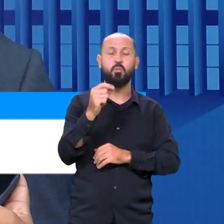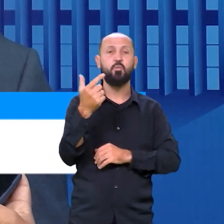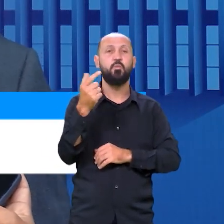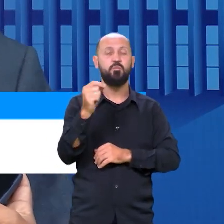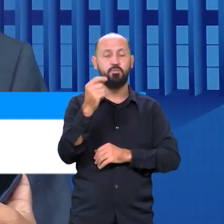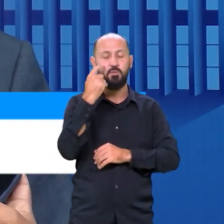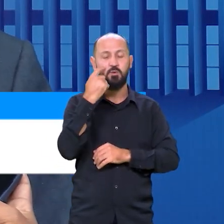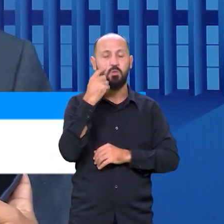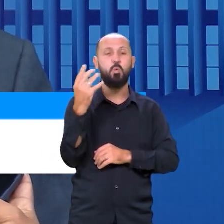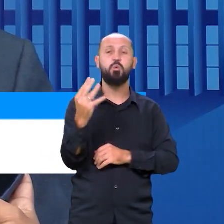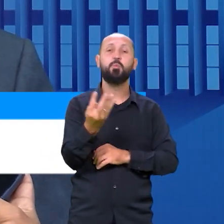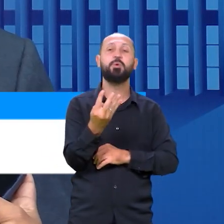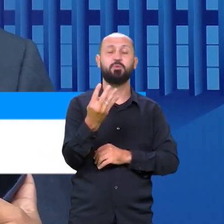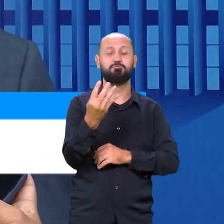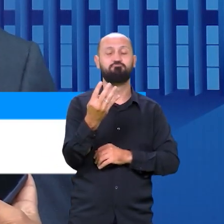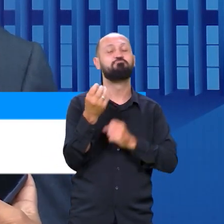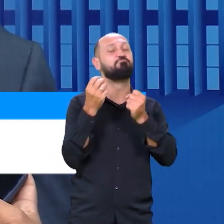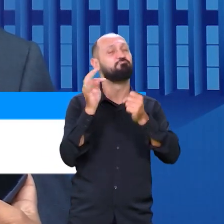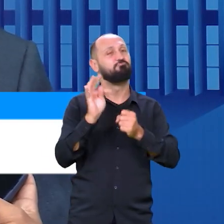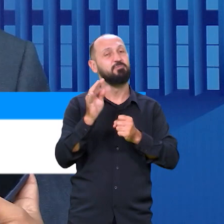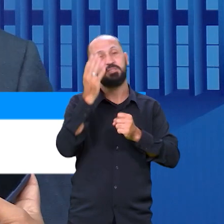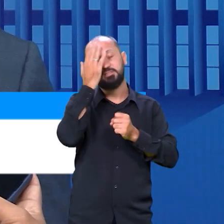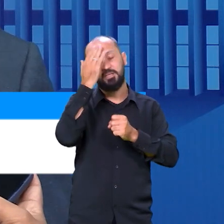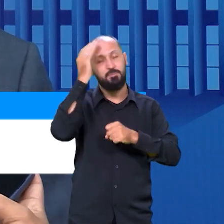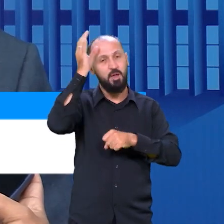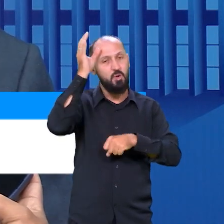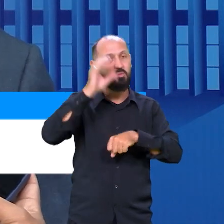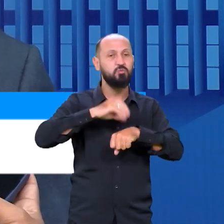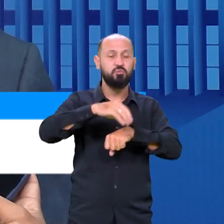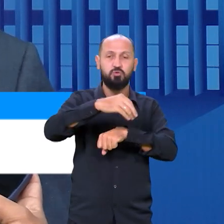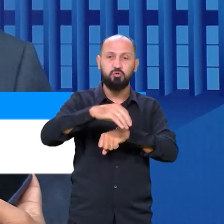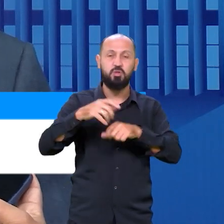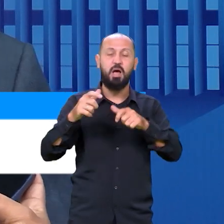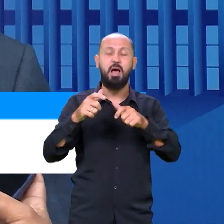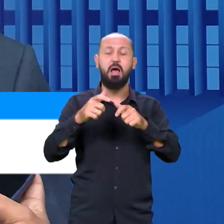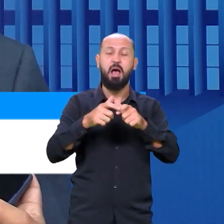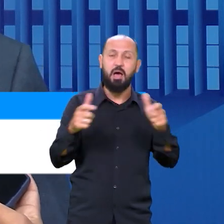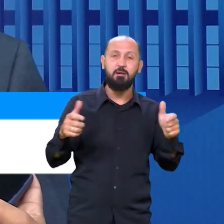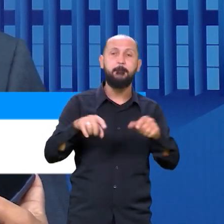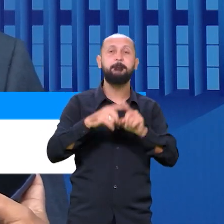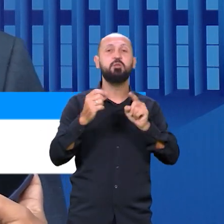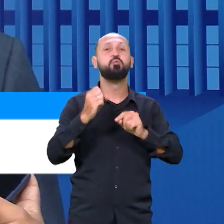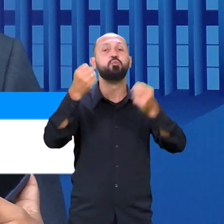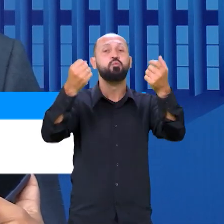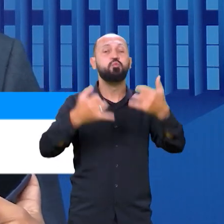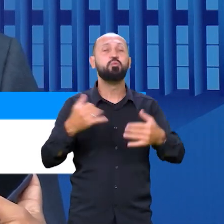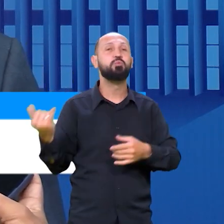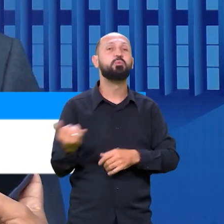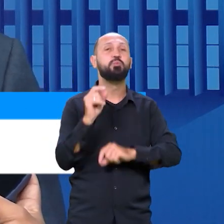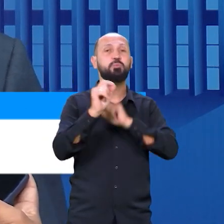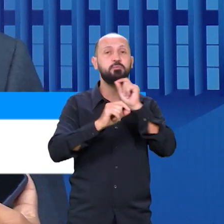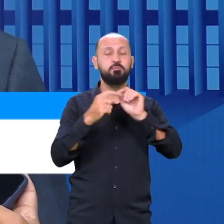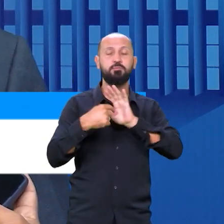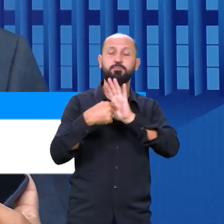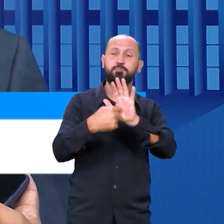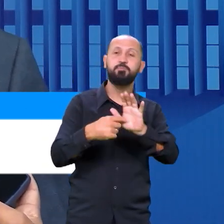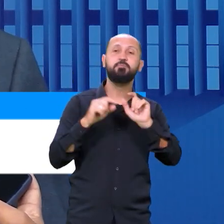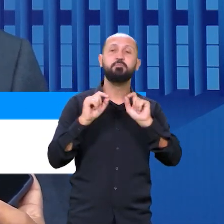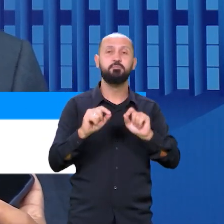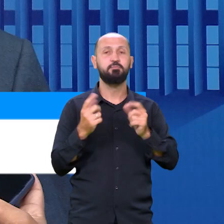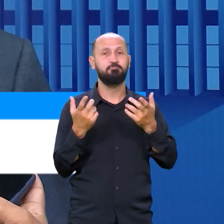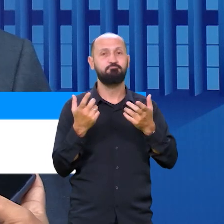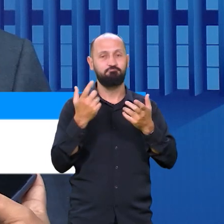em 2020, a gente retirou 4.000 toneladas. Claro que foi a conscientização, o aumento da área, mas são números significativos